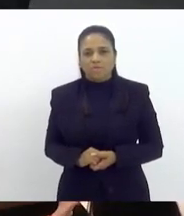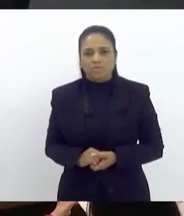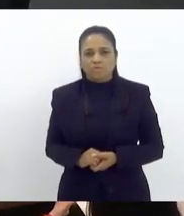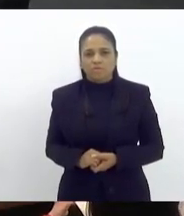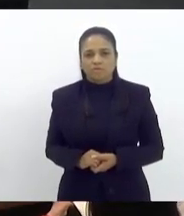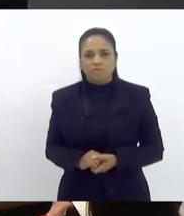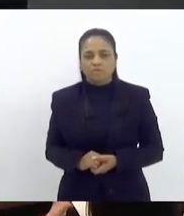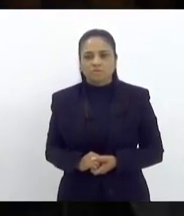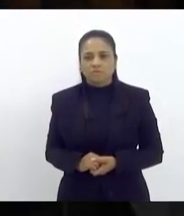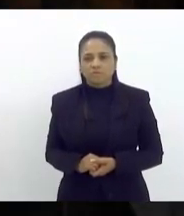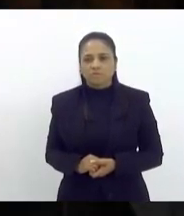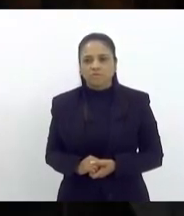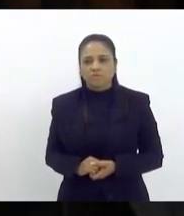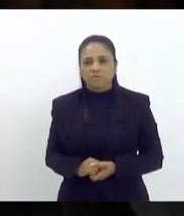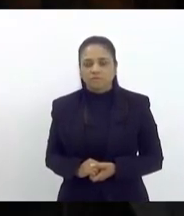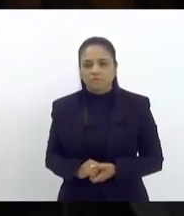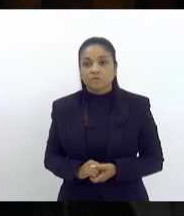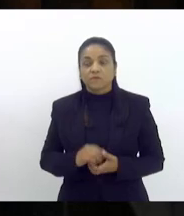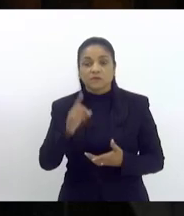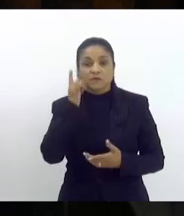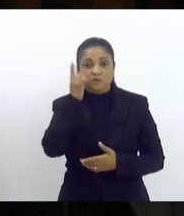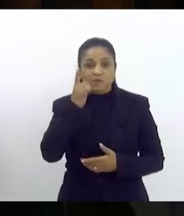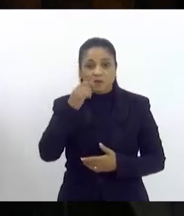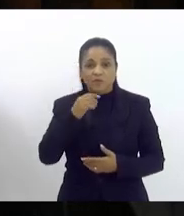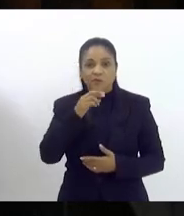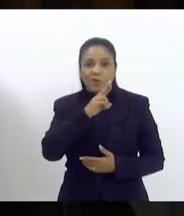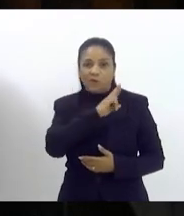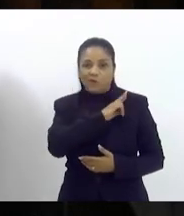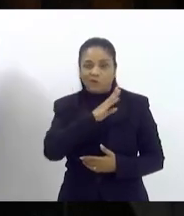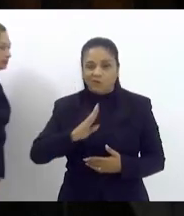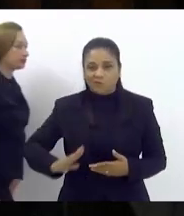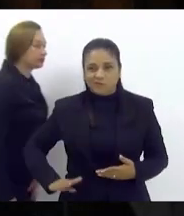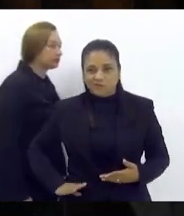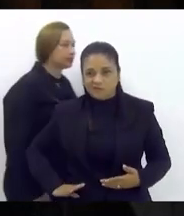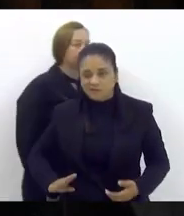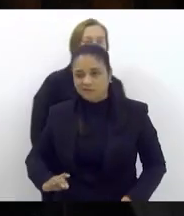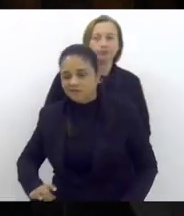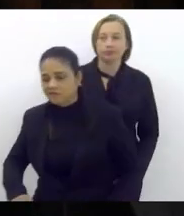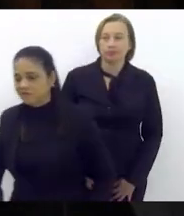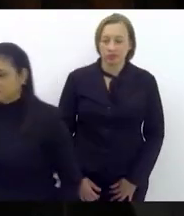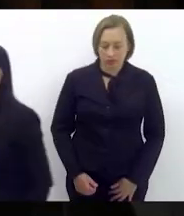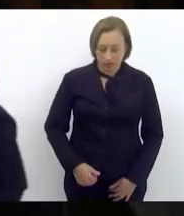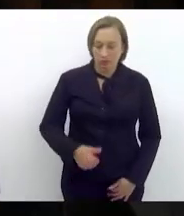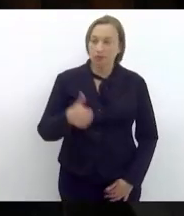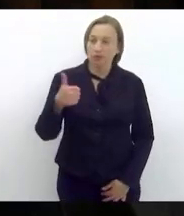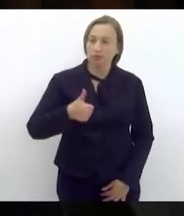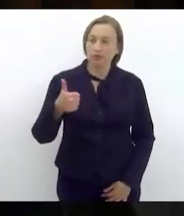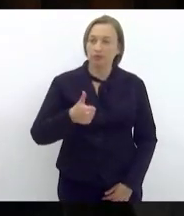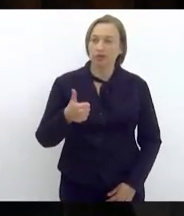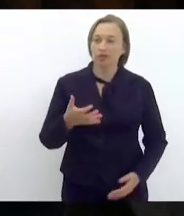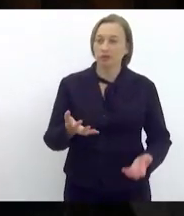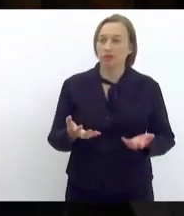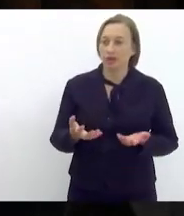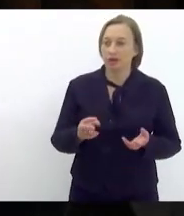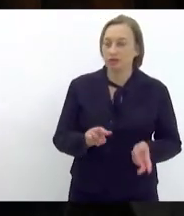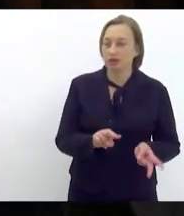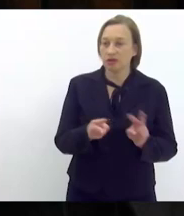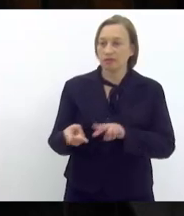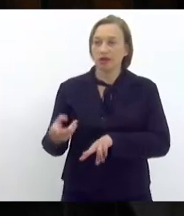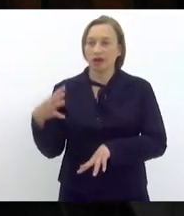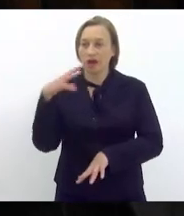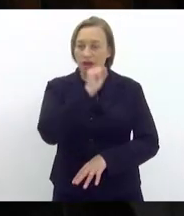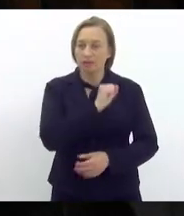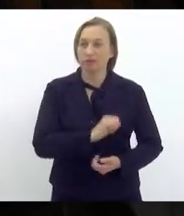senhor presidente deputado Rodrigo Bacelar o primeiro destaque que eu quero encaminhar rapidamente